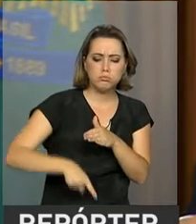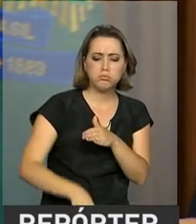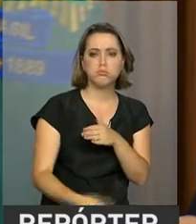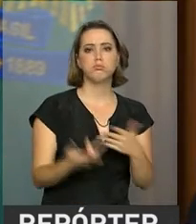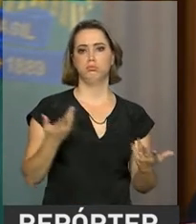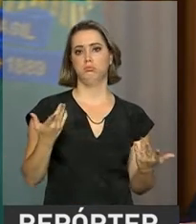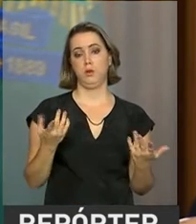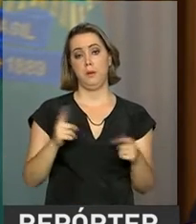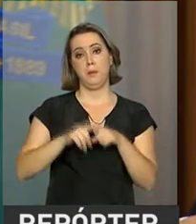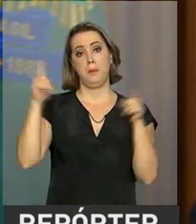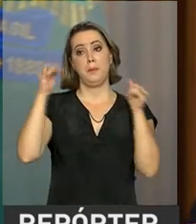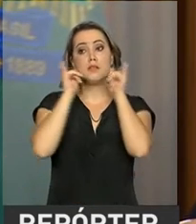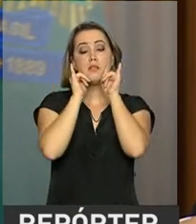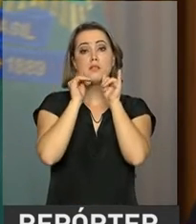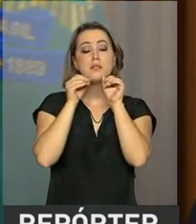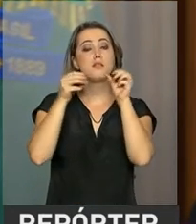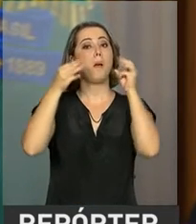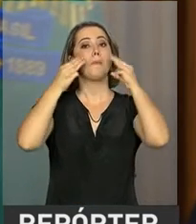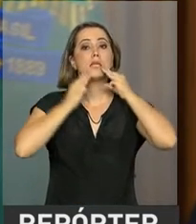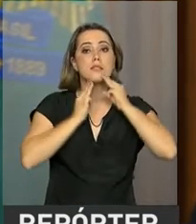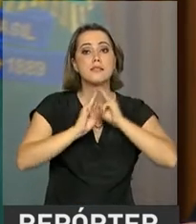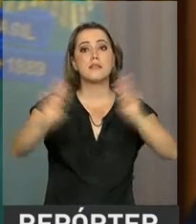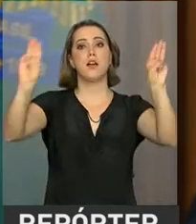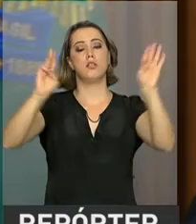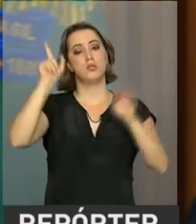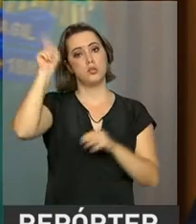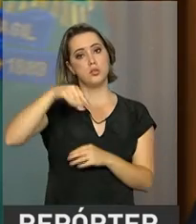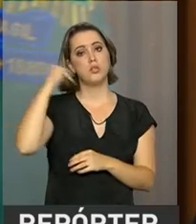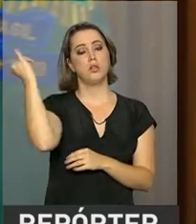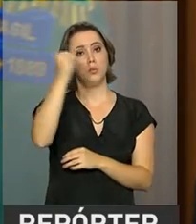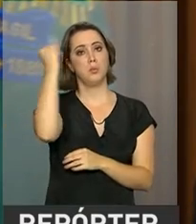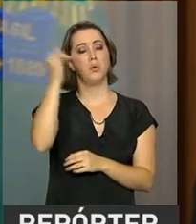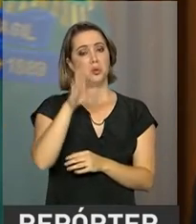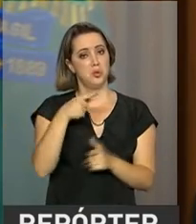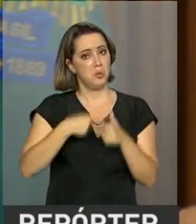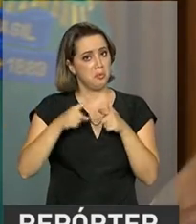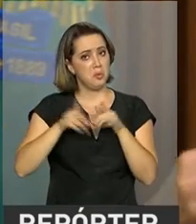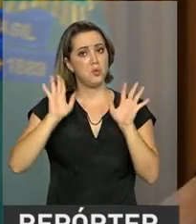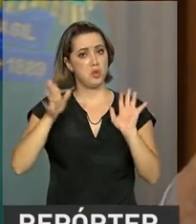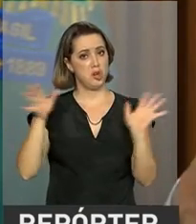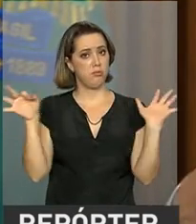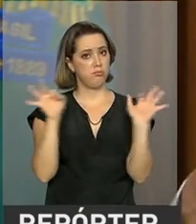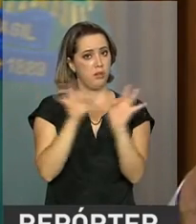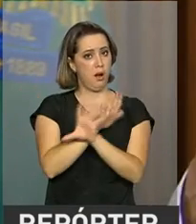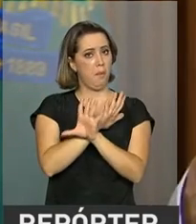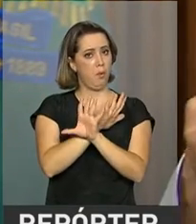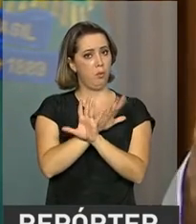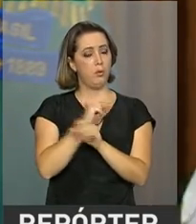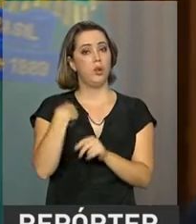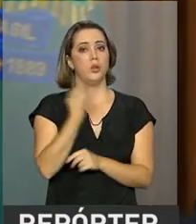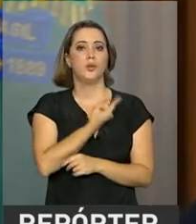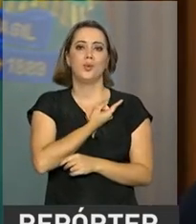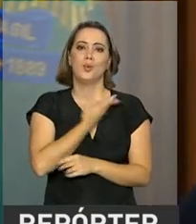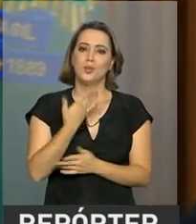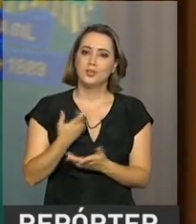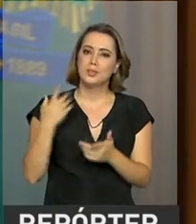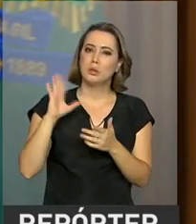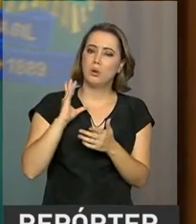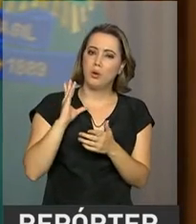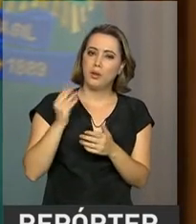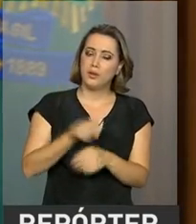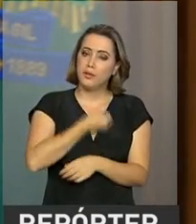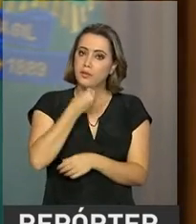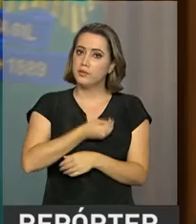a mensagem importante que a apreensão já terminou nós ainda vivemos a consequência dela e